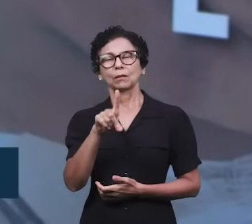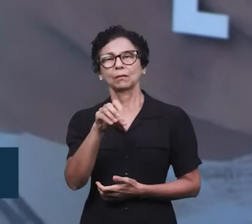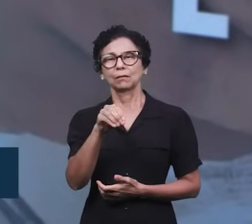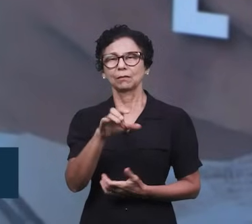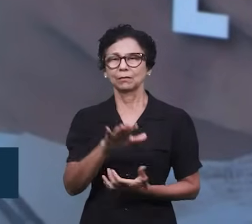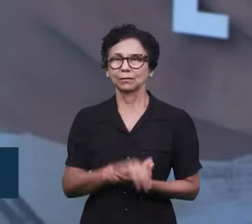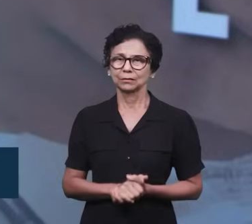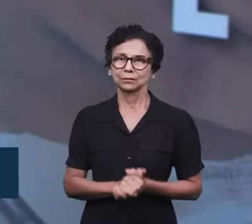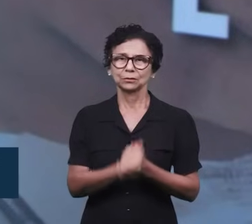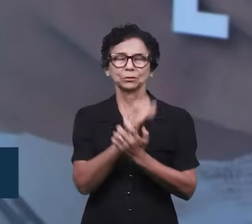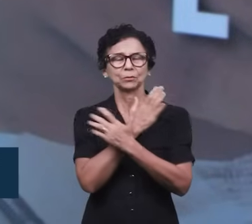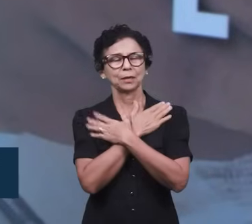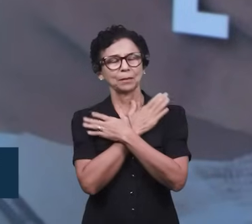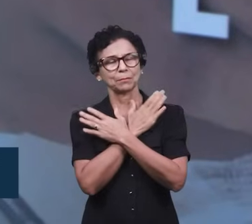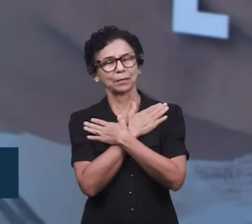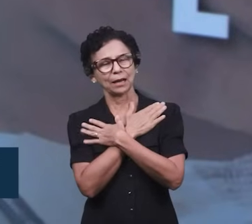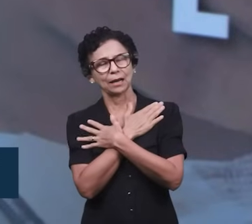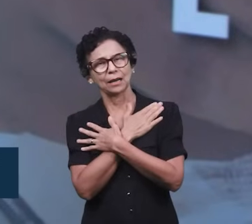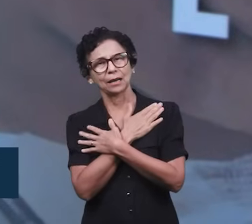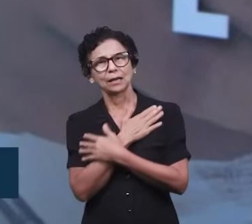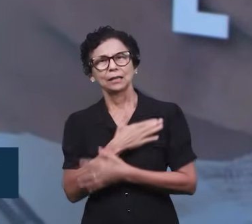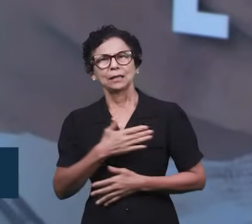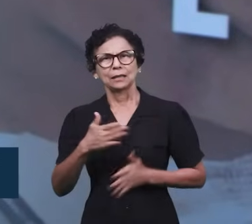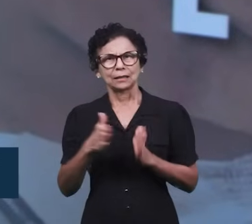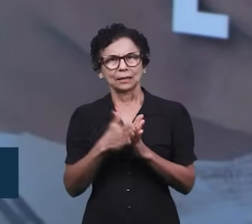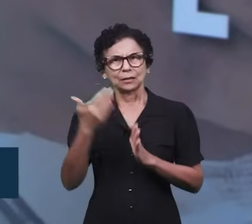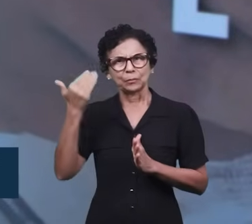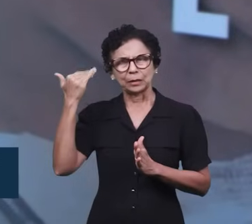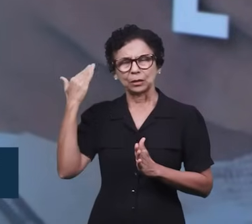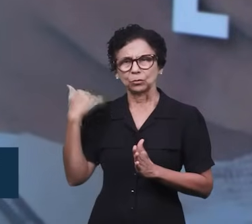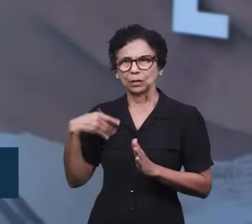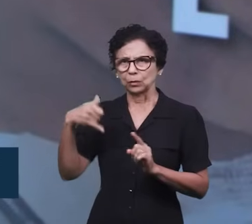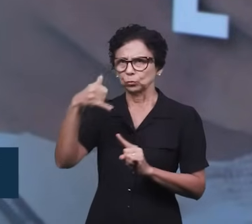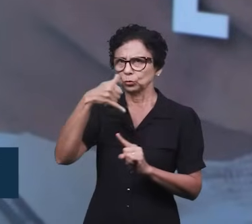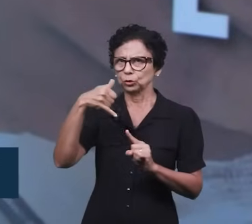Era ungido, hoje já pastor, um abraço, Pastor Orlando,